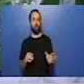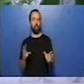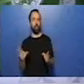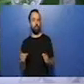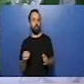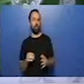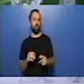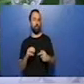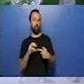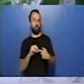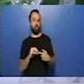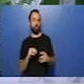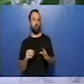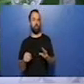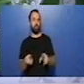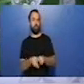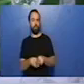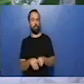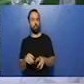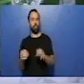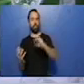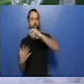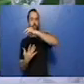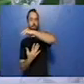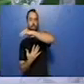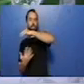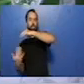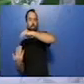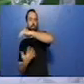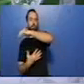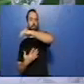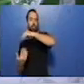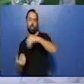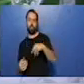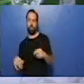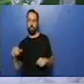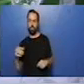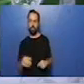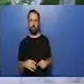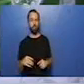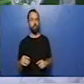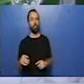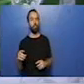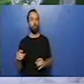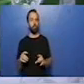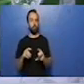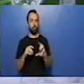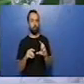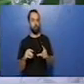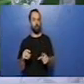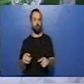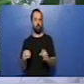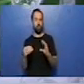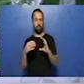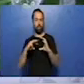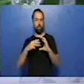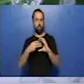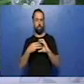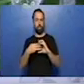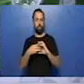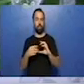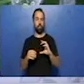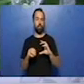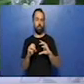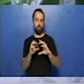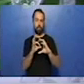hoje é somente sobre protozoários. São células, como eu mostrei anteriormente, eucariontes, são seres